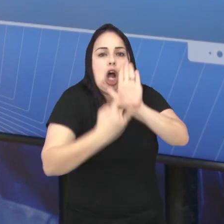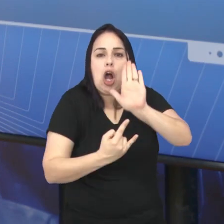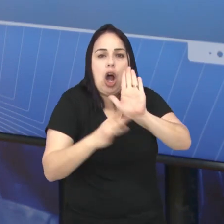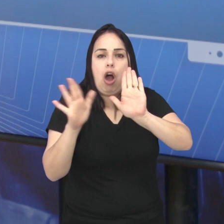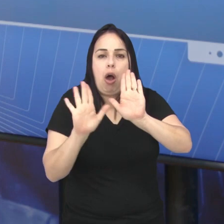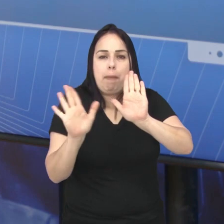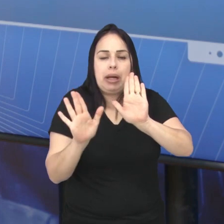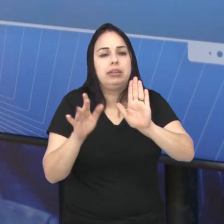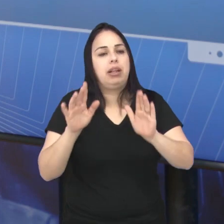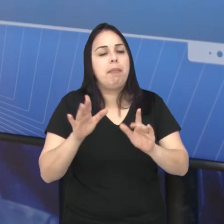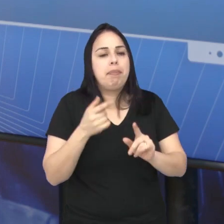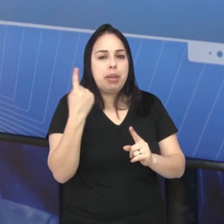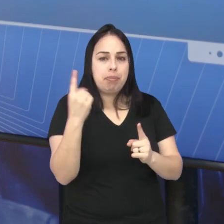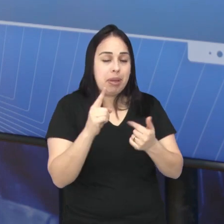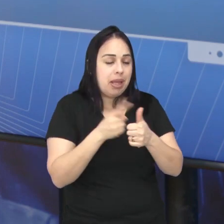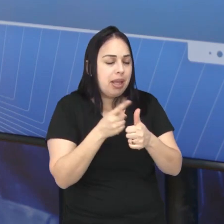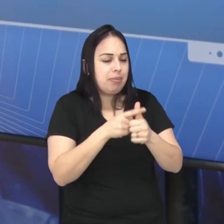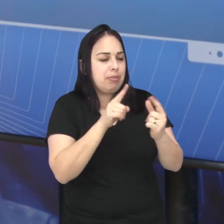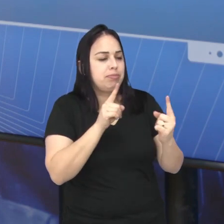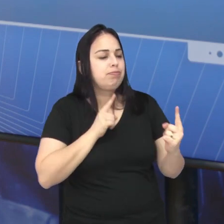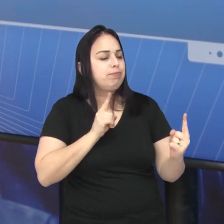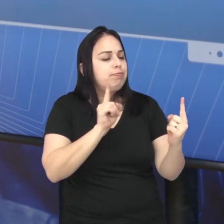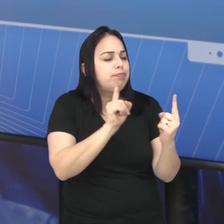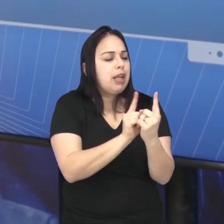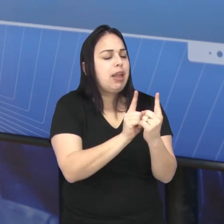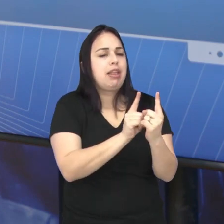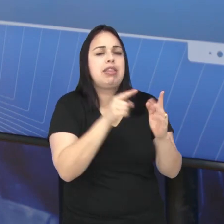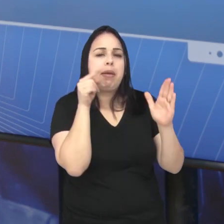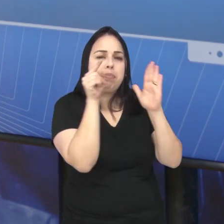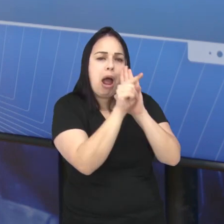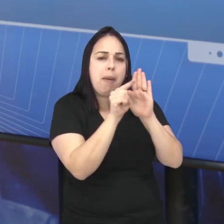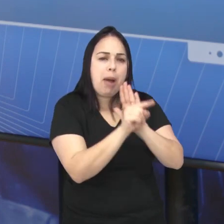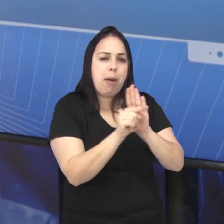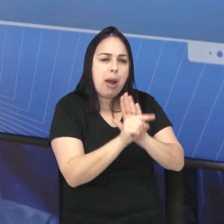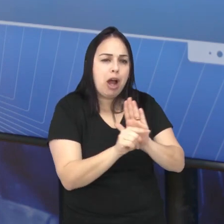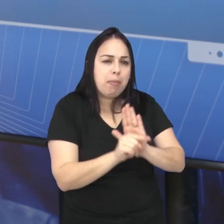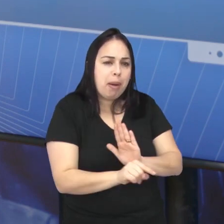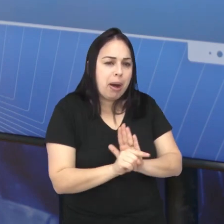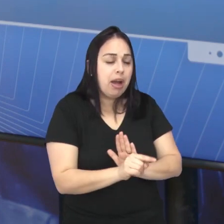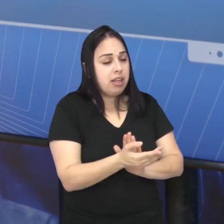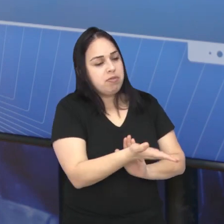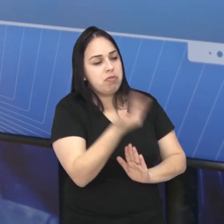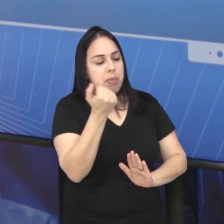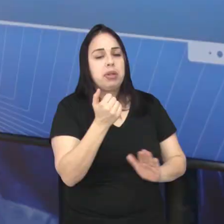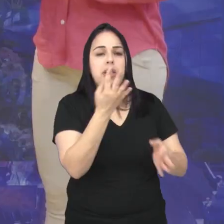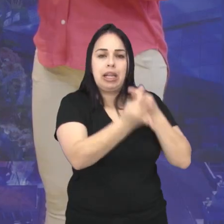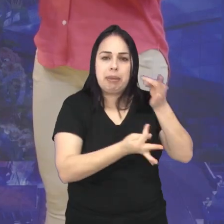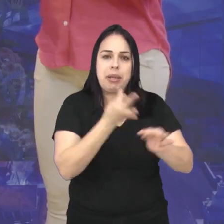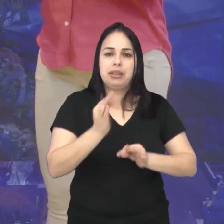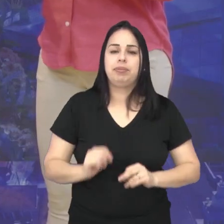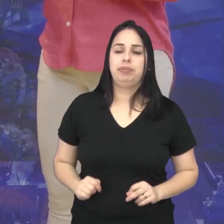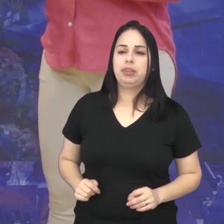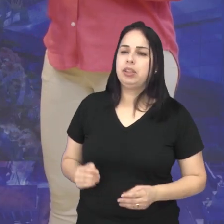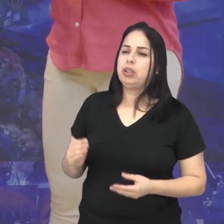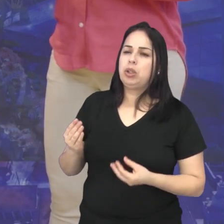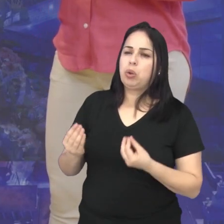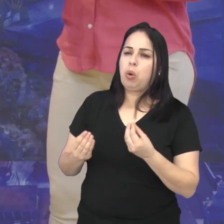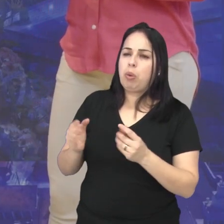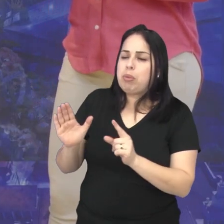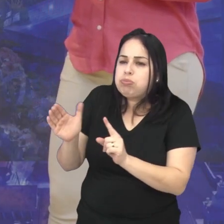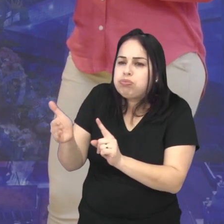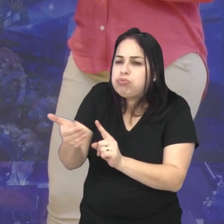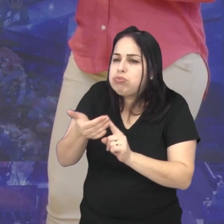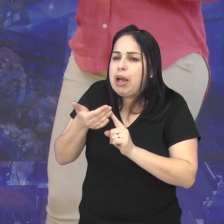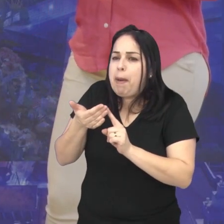ele vai ter um acolhimento inicial, uma triagem, onde vai ser realizada a proposta de tratamento. Pois aí, como é que funciona esse